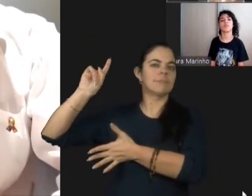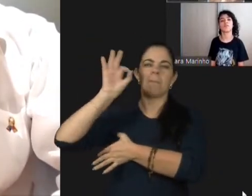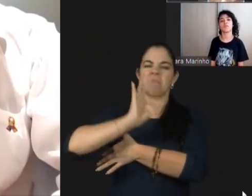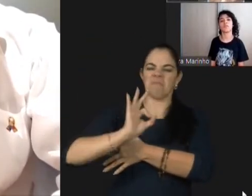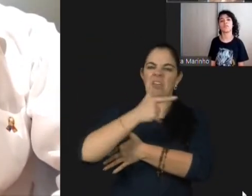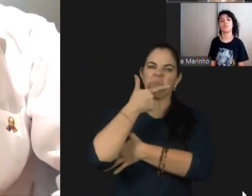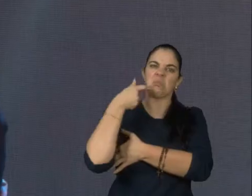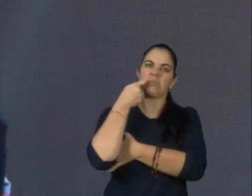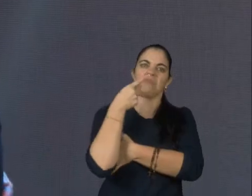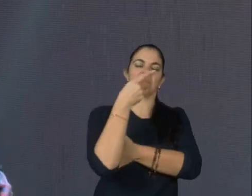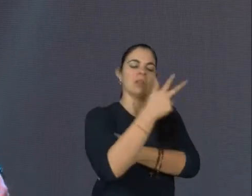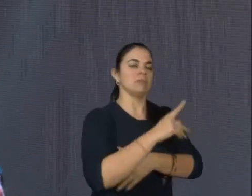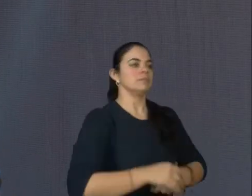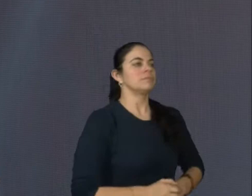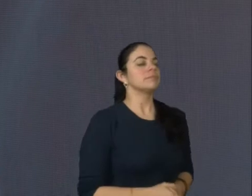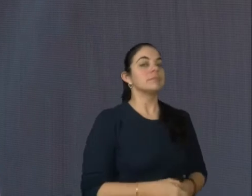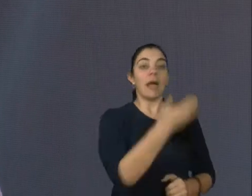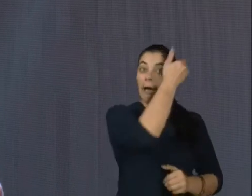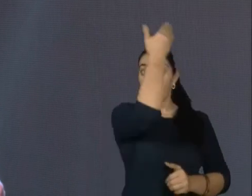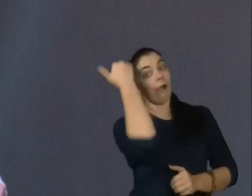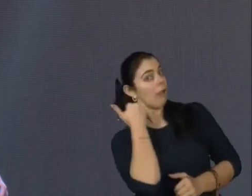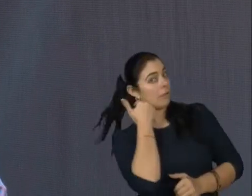Maravilha. Clarinha,